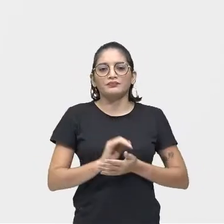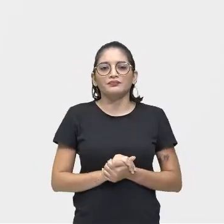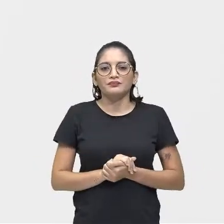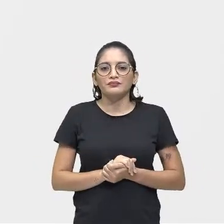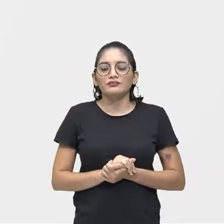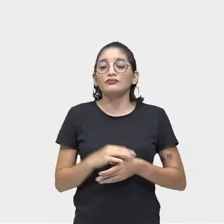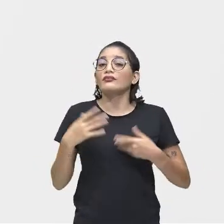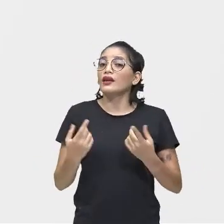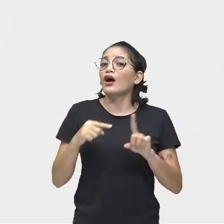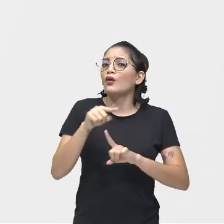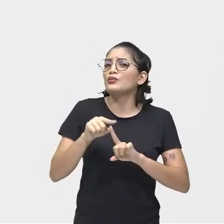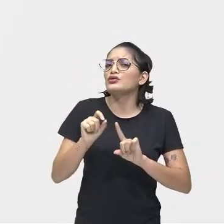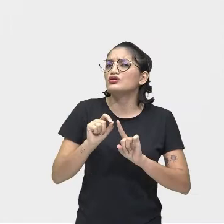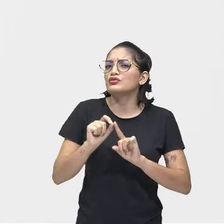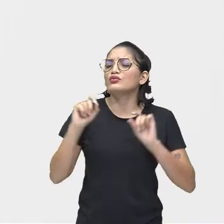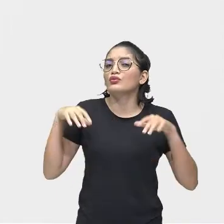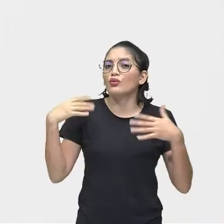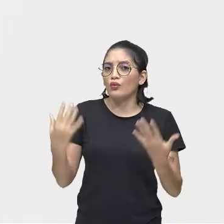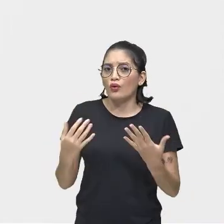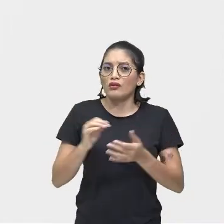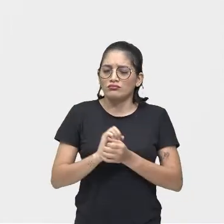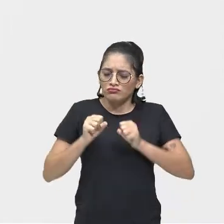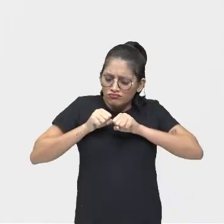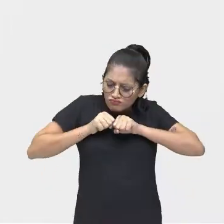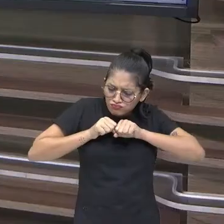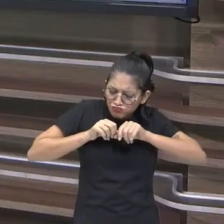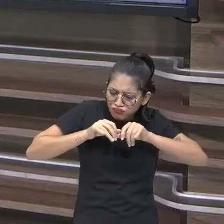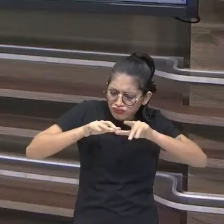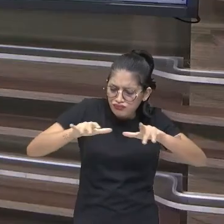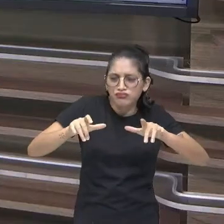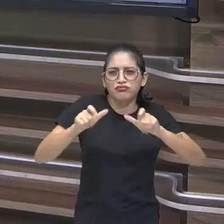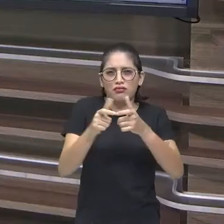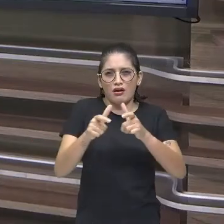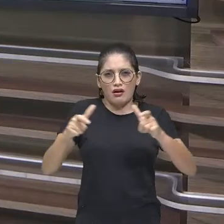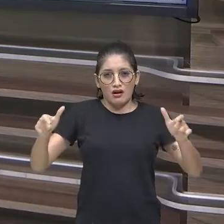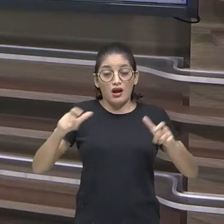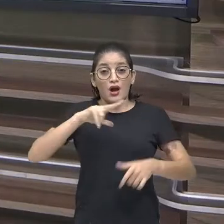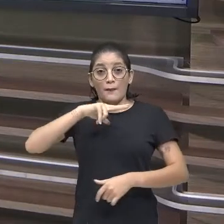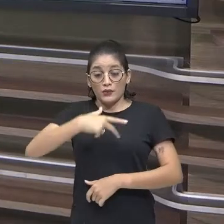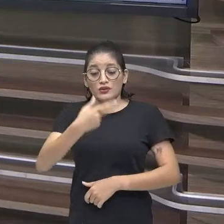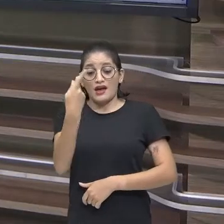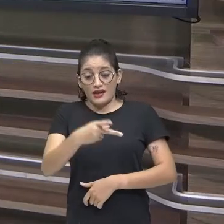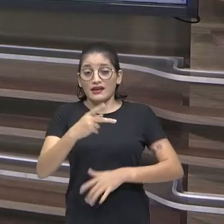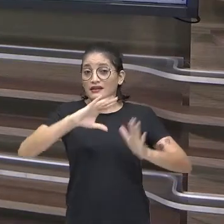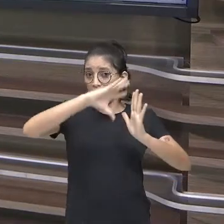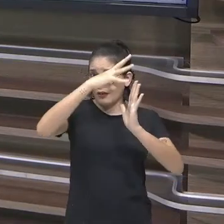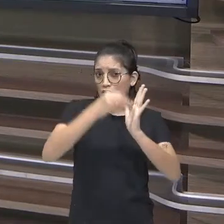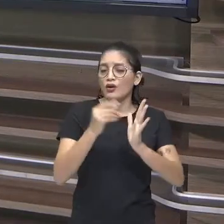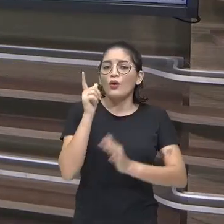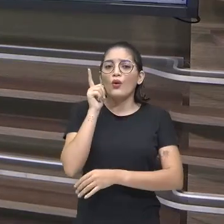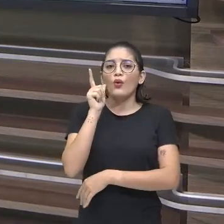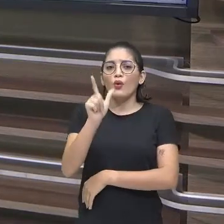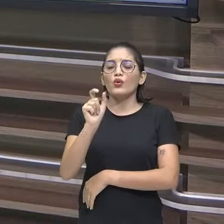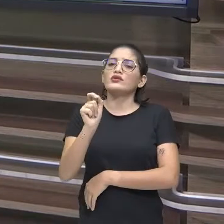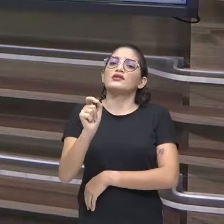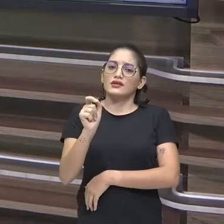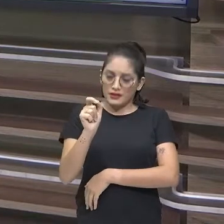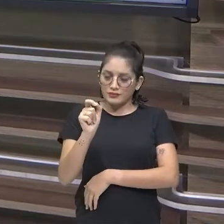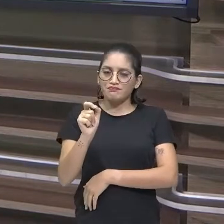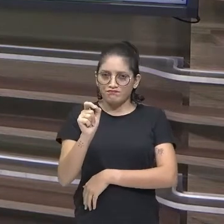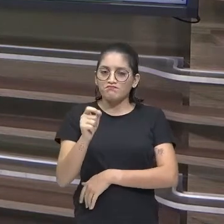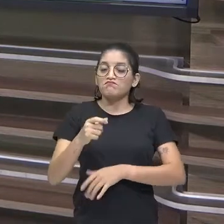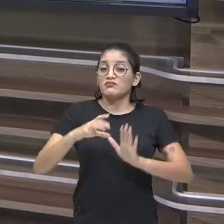O objetivo era expandir o território colonial português na Amazônia para garantir a sua posse